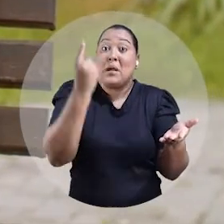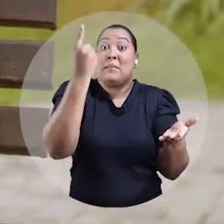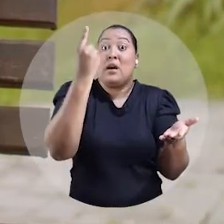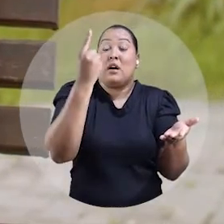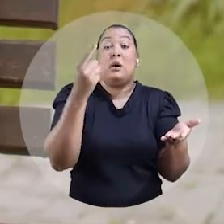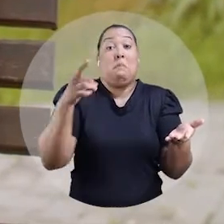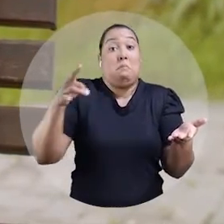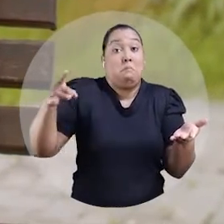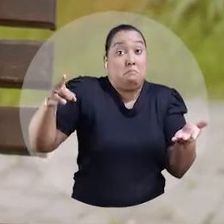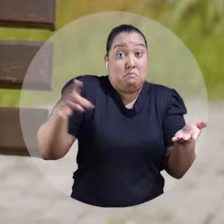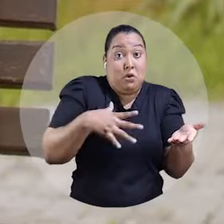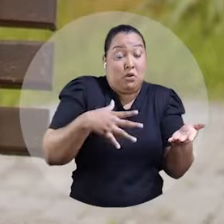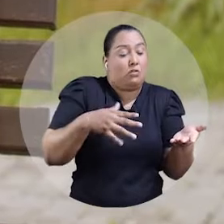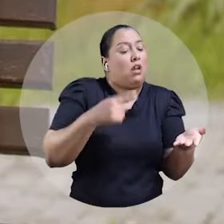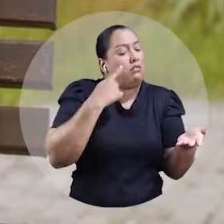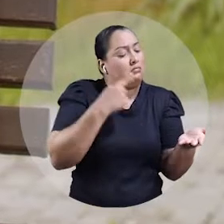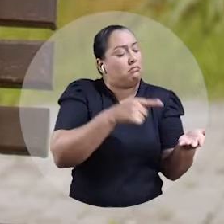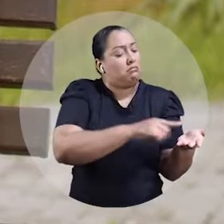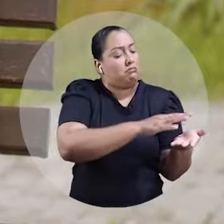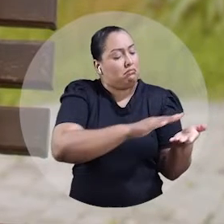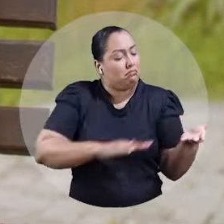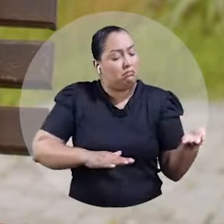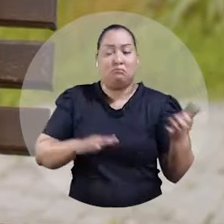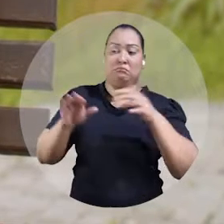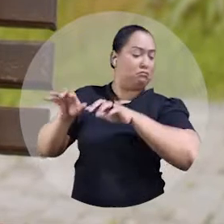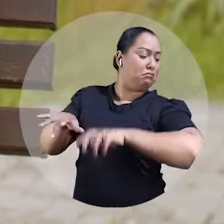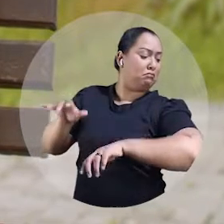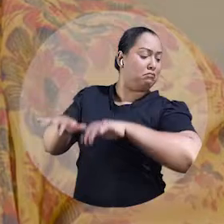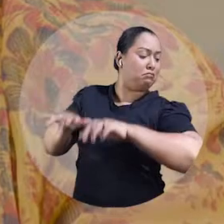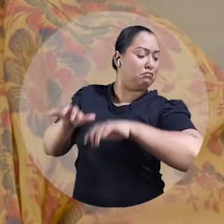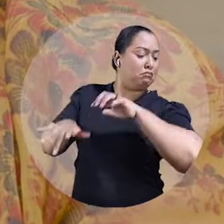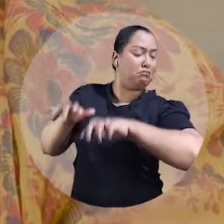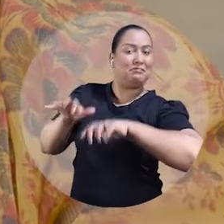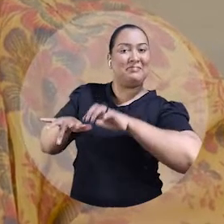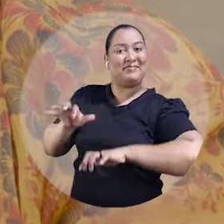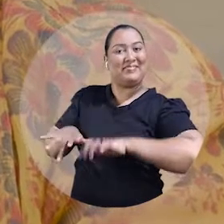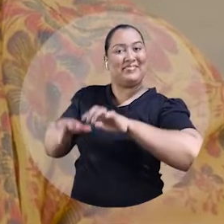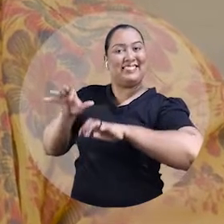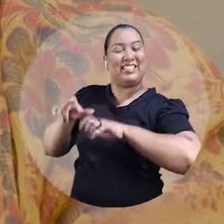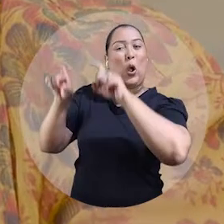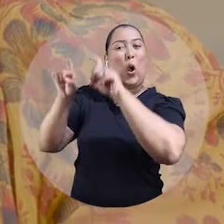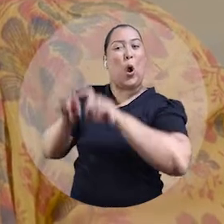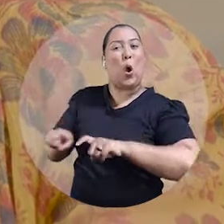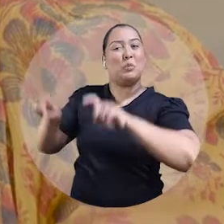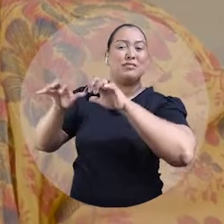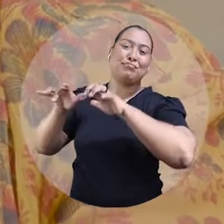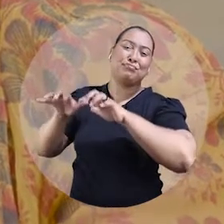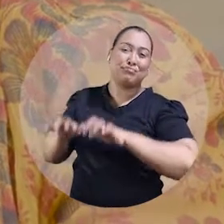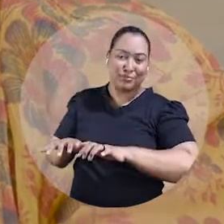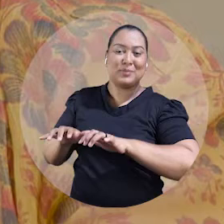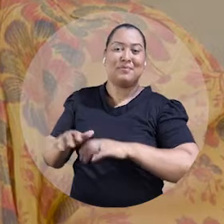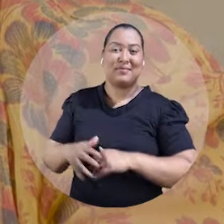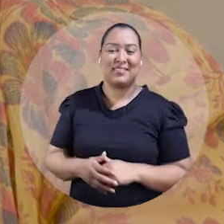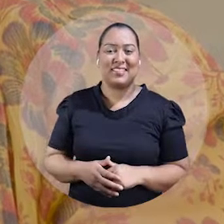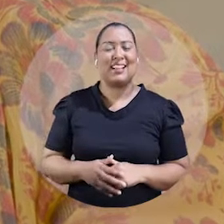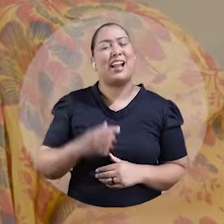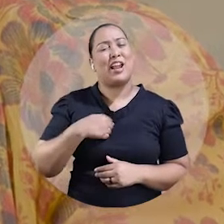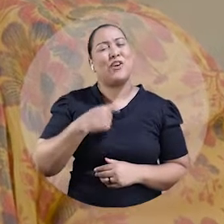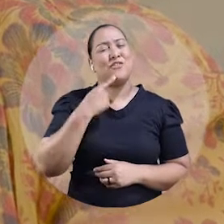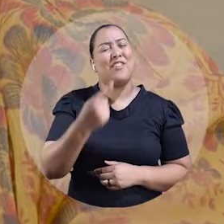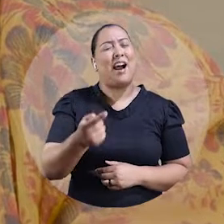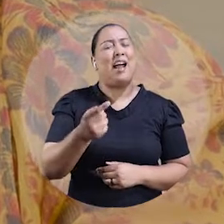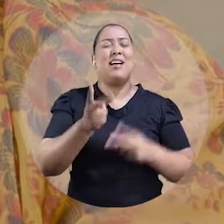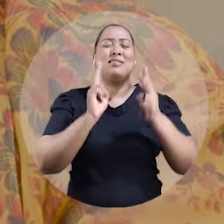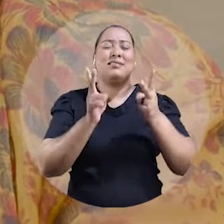depois eu faço a digitação no computador. Sempre digo que o